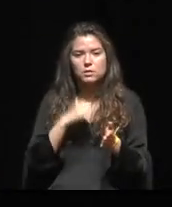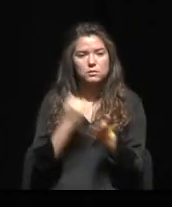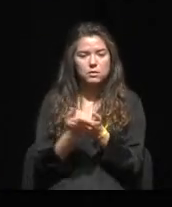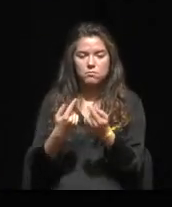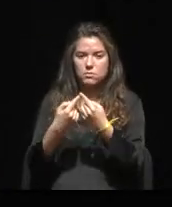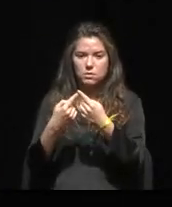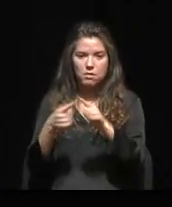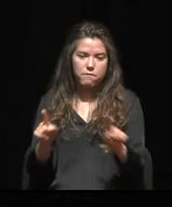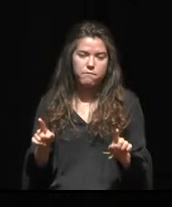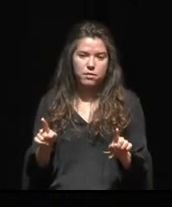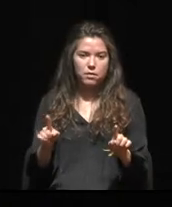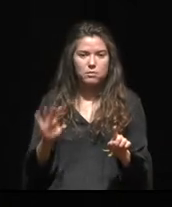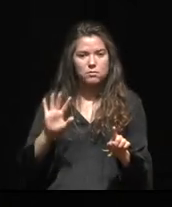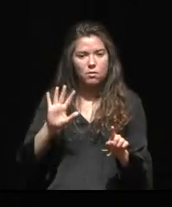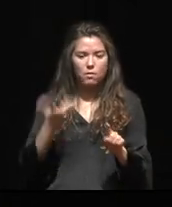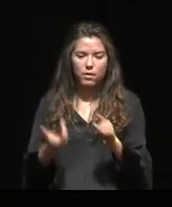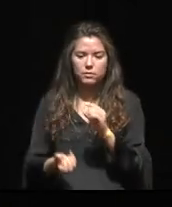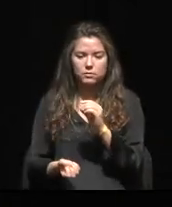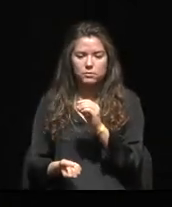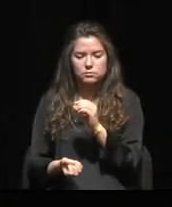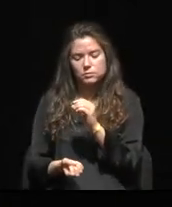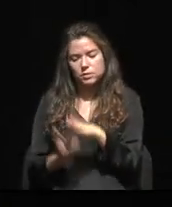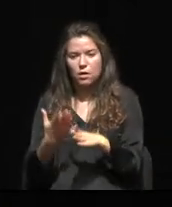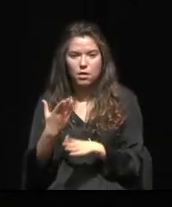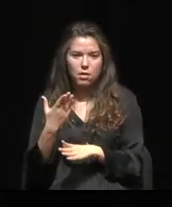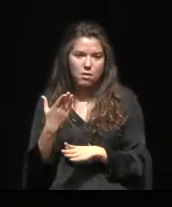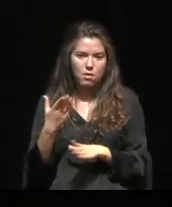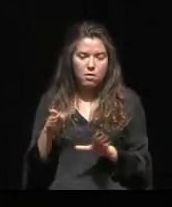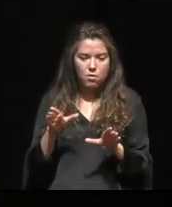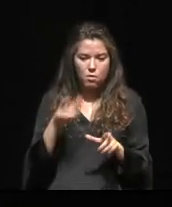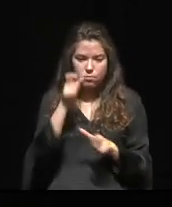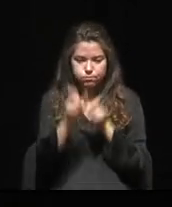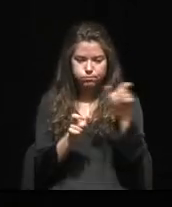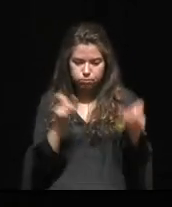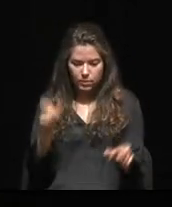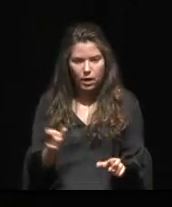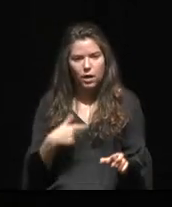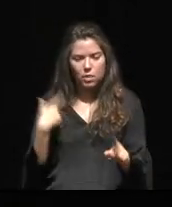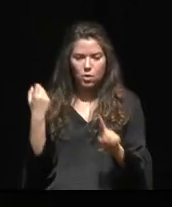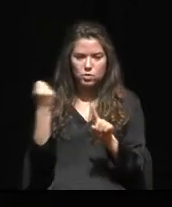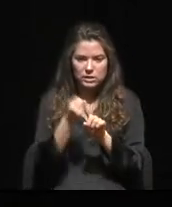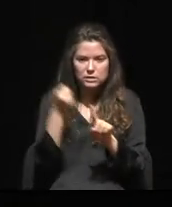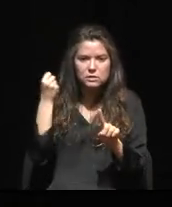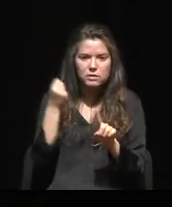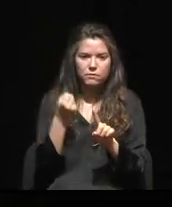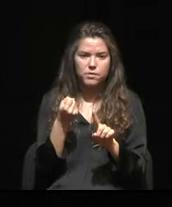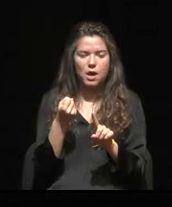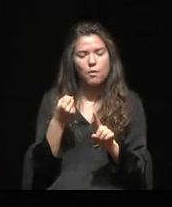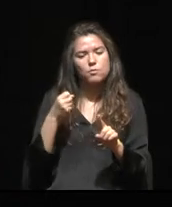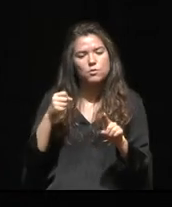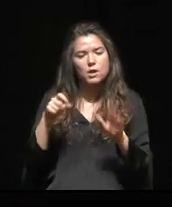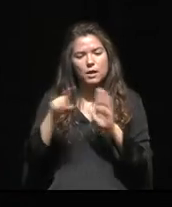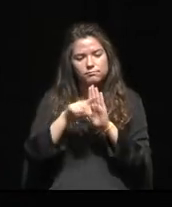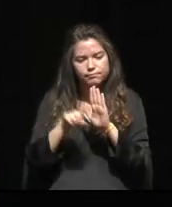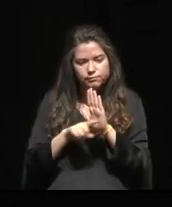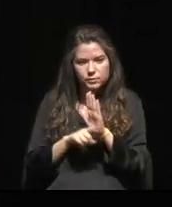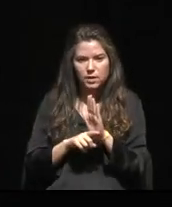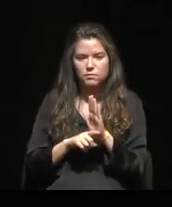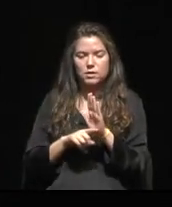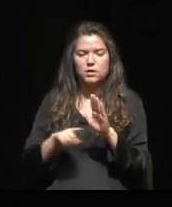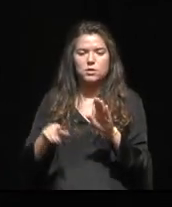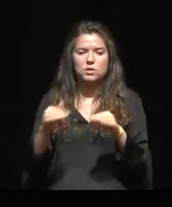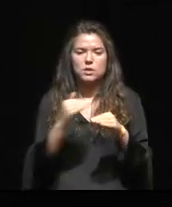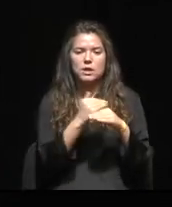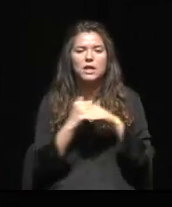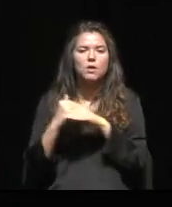diferentes na origem da humanidade sim desafiamos as políticas de igualdade de género que pretendem